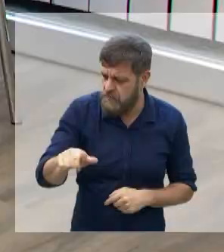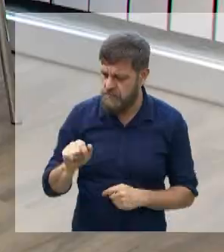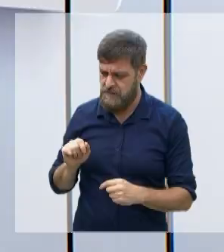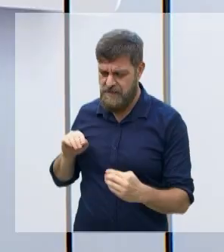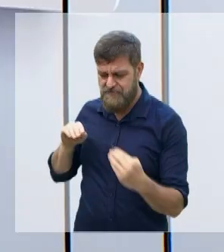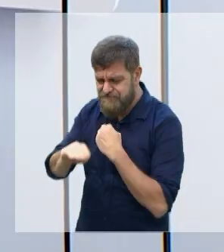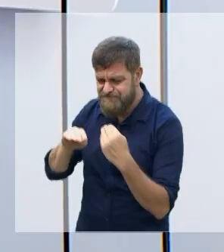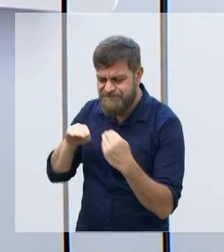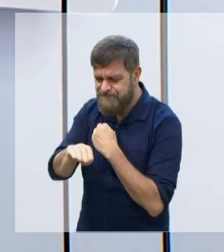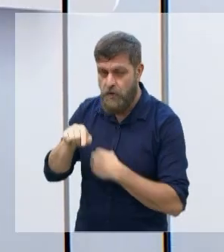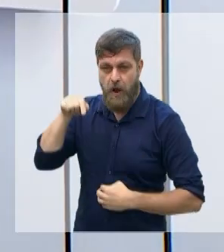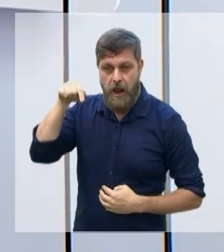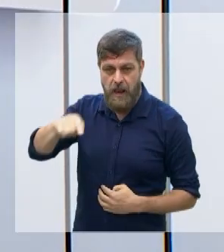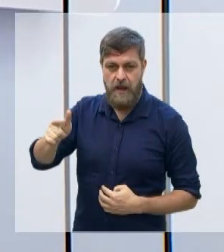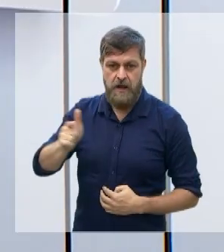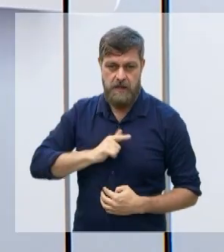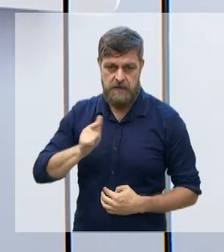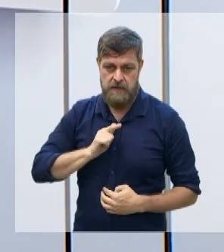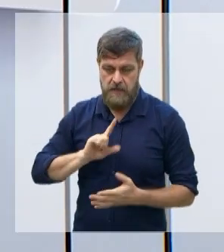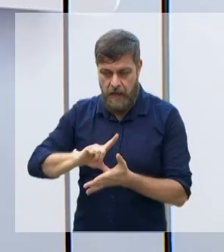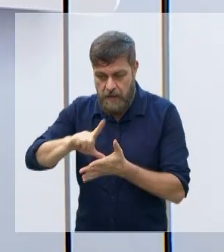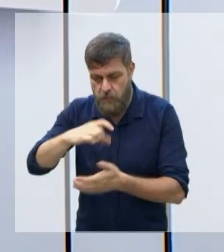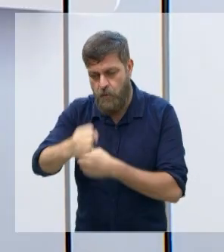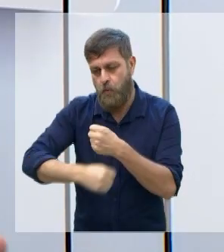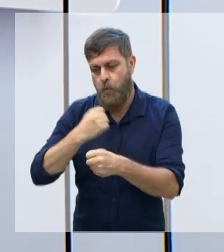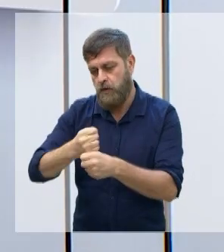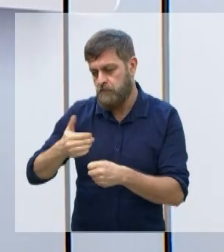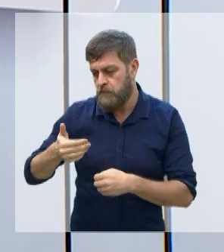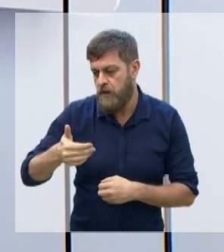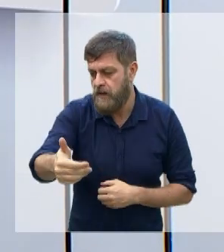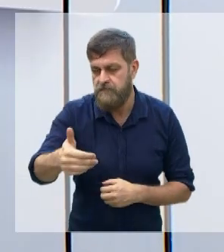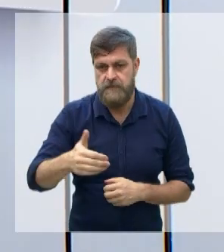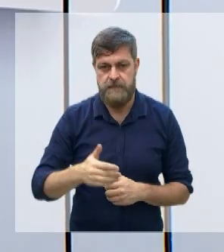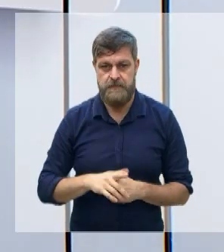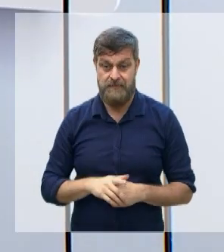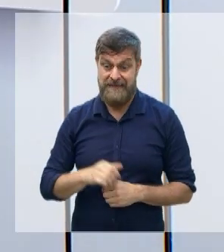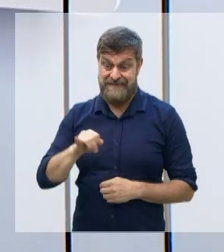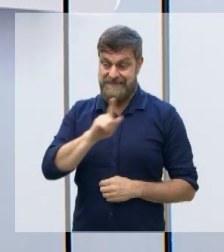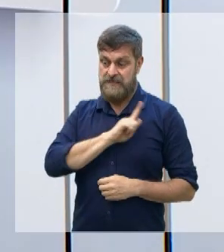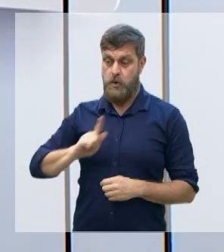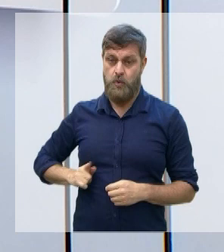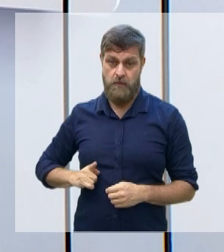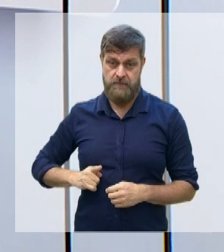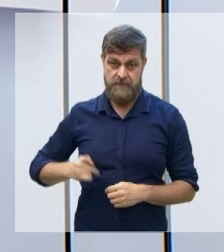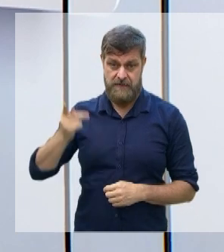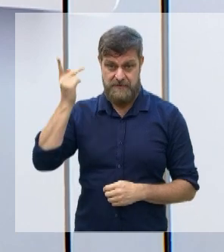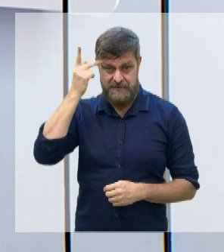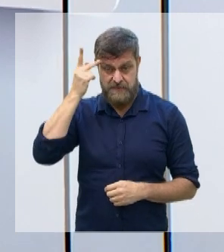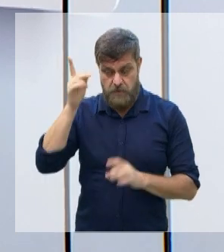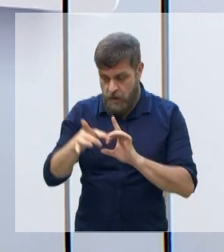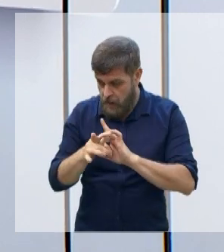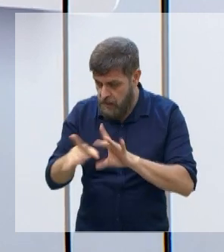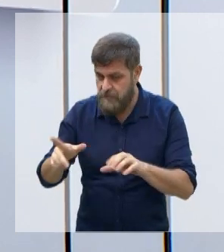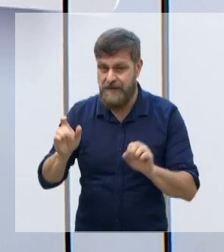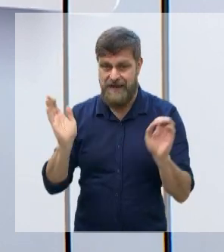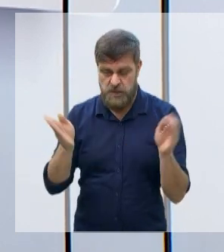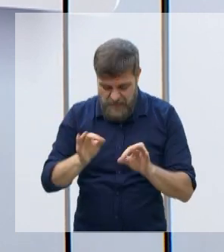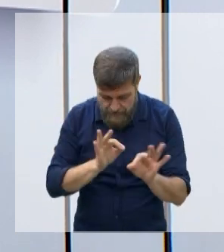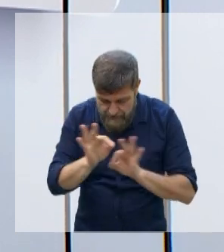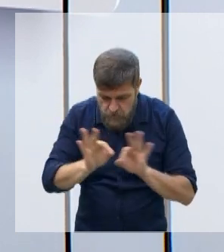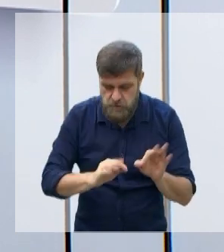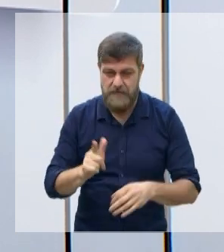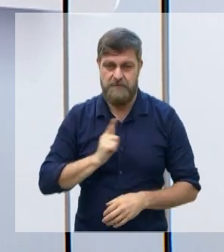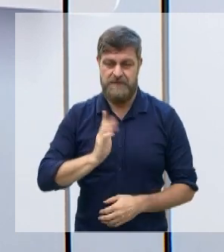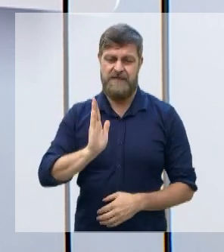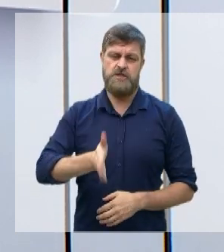é aí que vai ficar para o próximo ano se assim é o governo do estado liberar a construção que já tem projeto mas isso